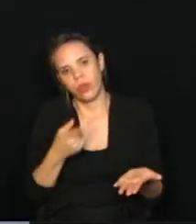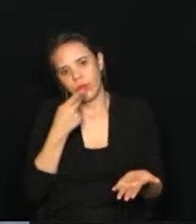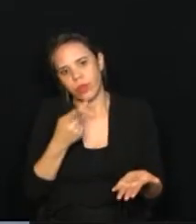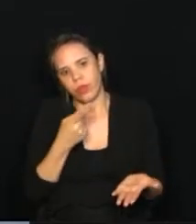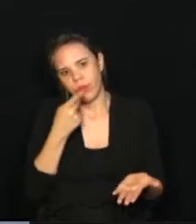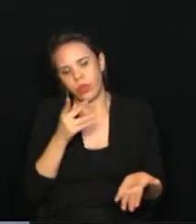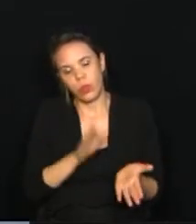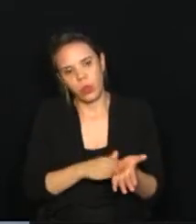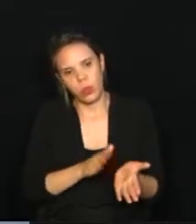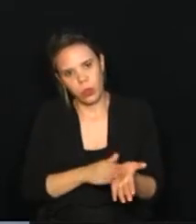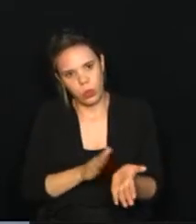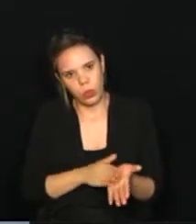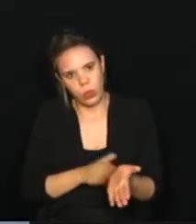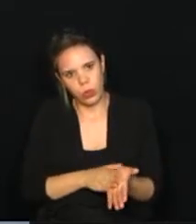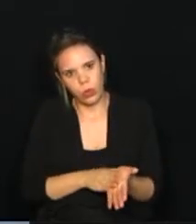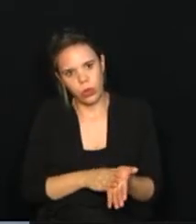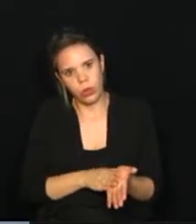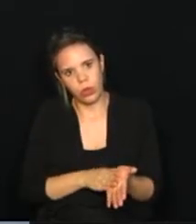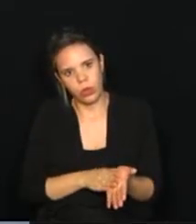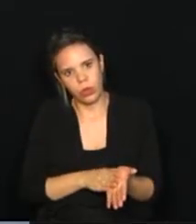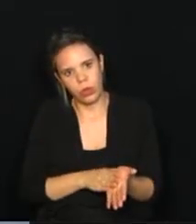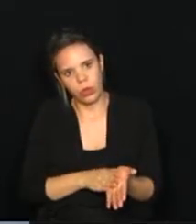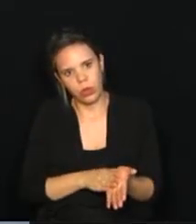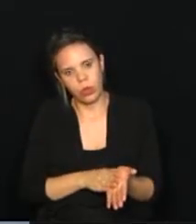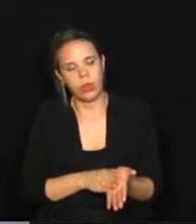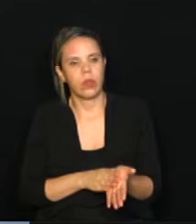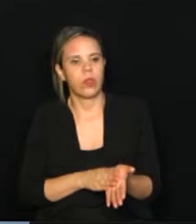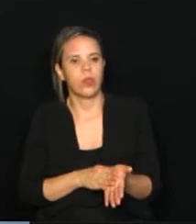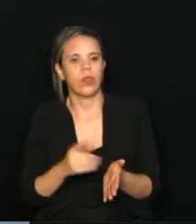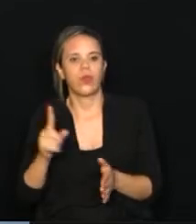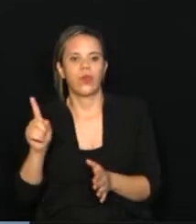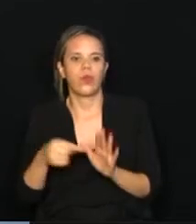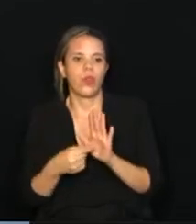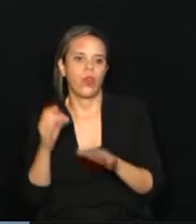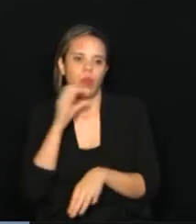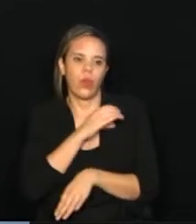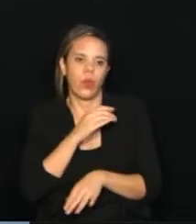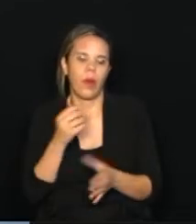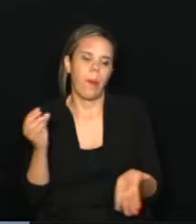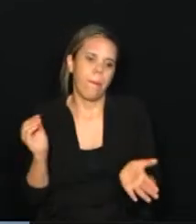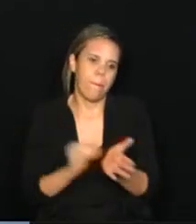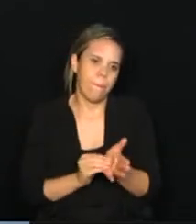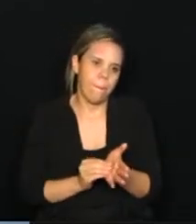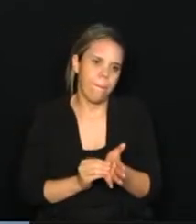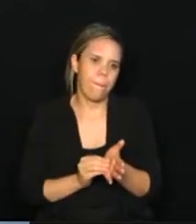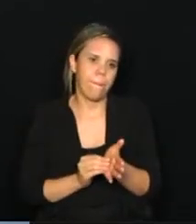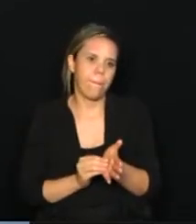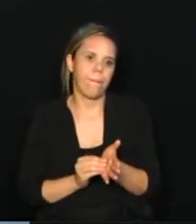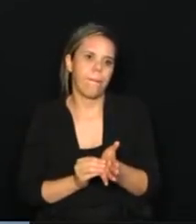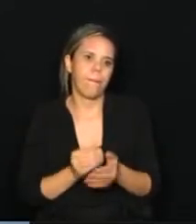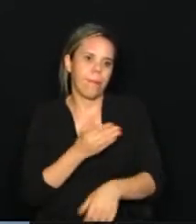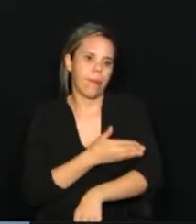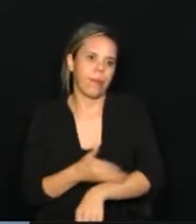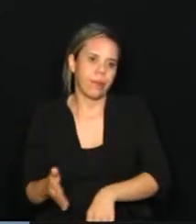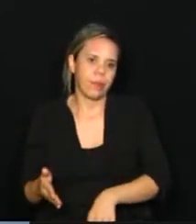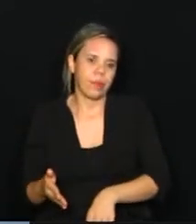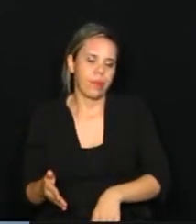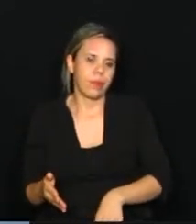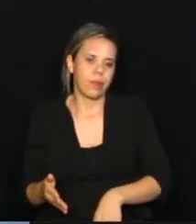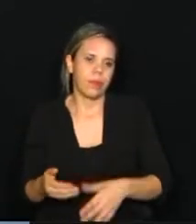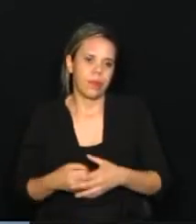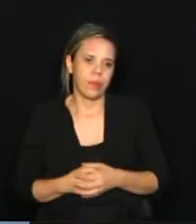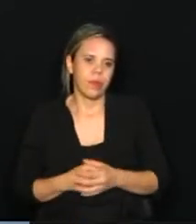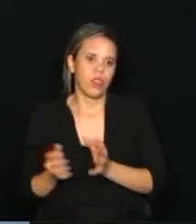tem que cobrar. E lateral é mais tudo, lateral vai lá, pontua, corre, marca. Então eu acabei acostumando, e aí